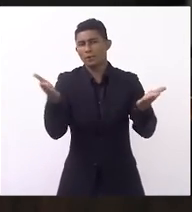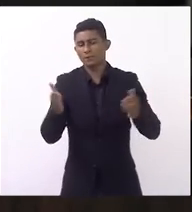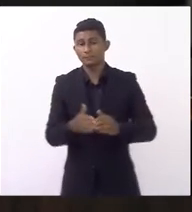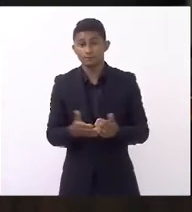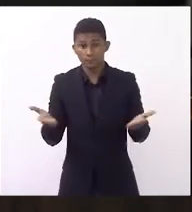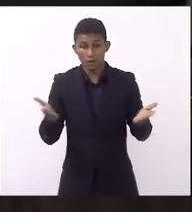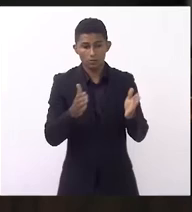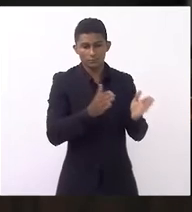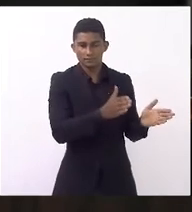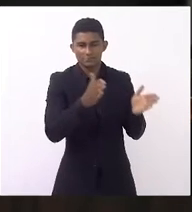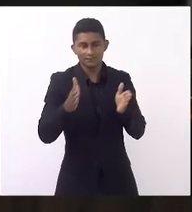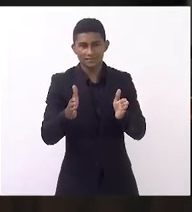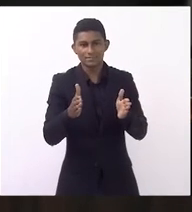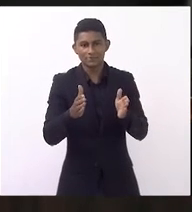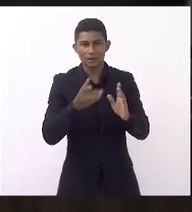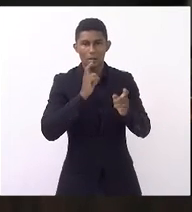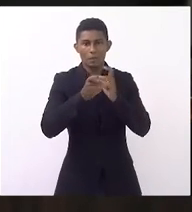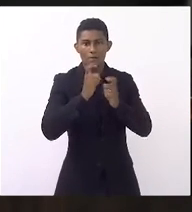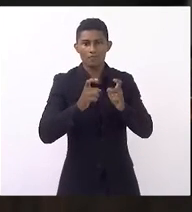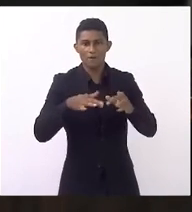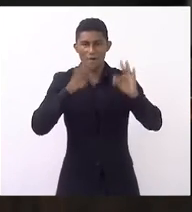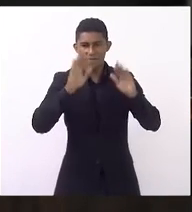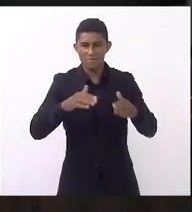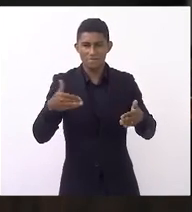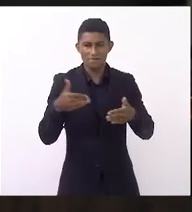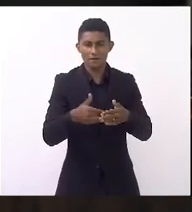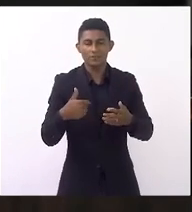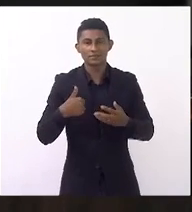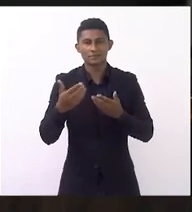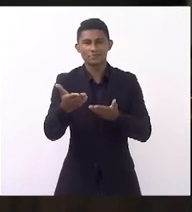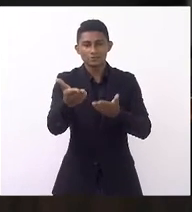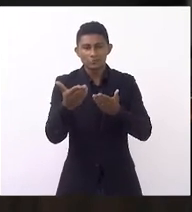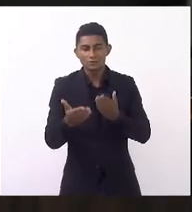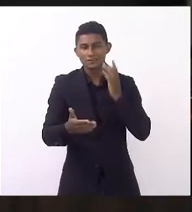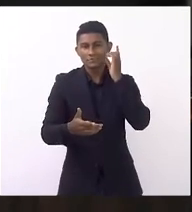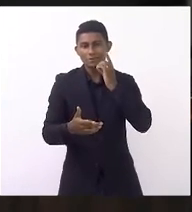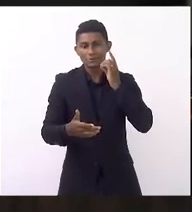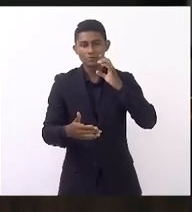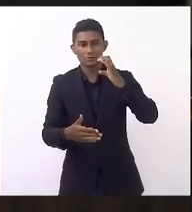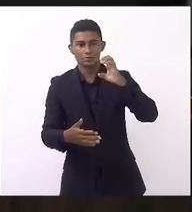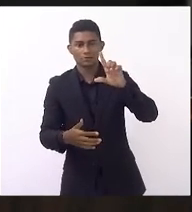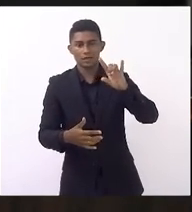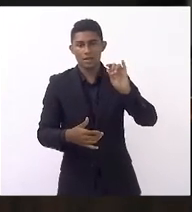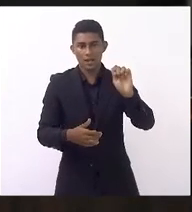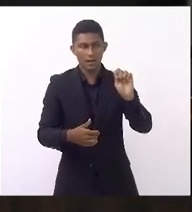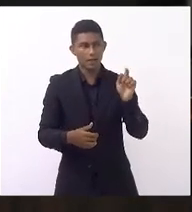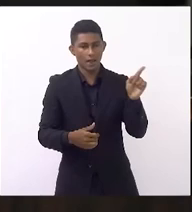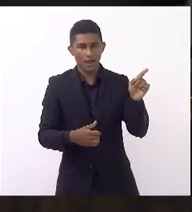ao expediente final, eu convido a deputada Célia